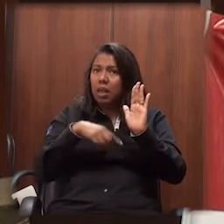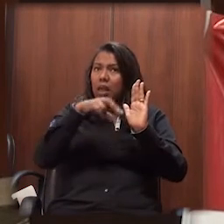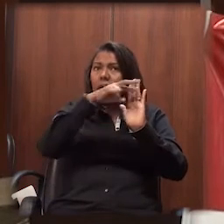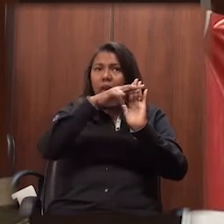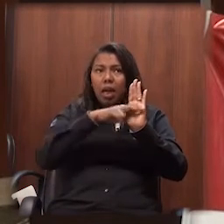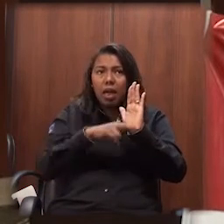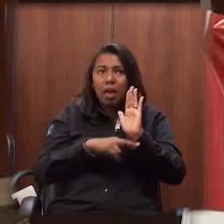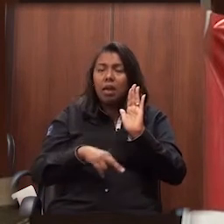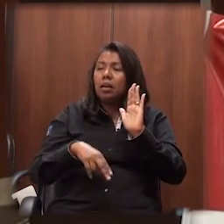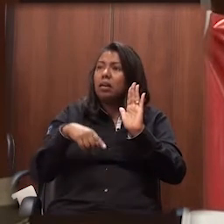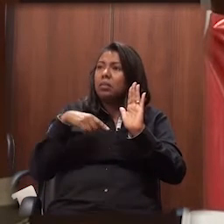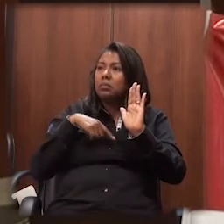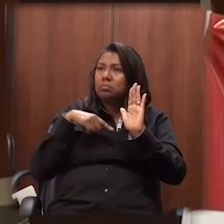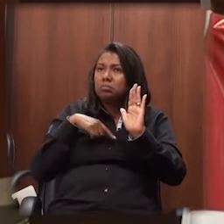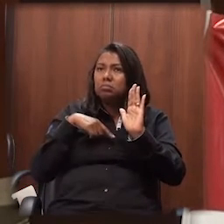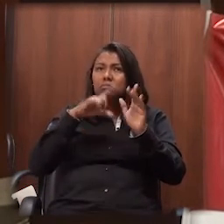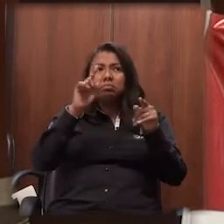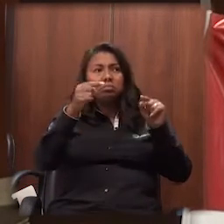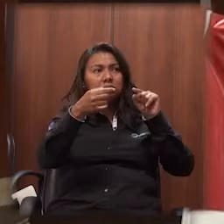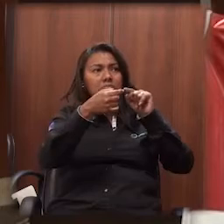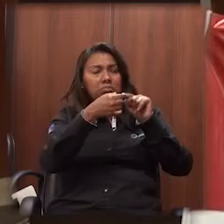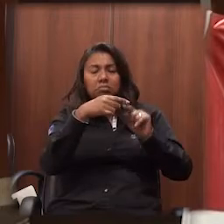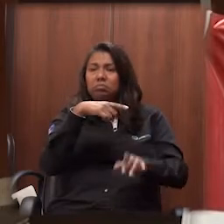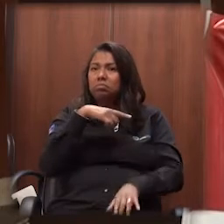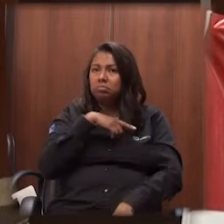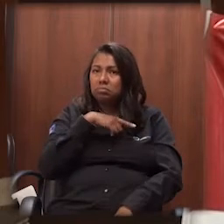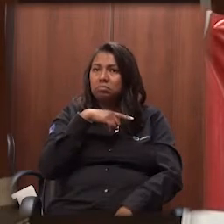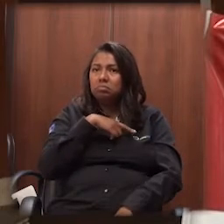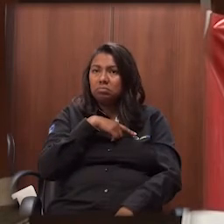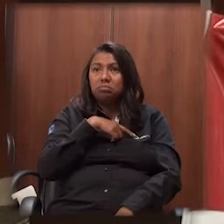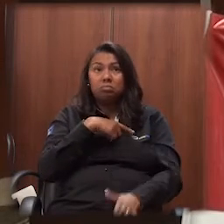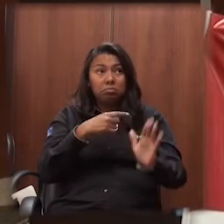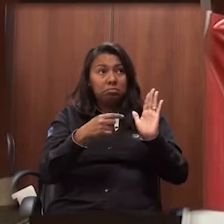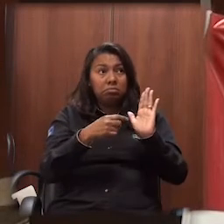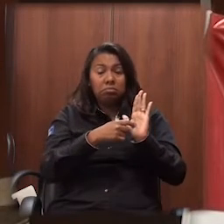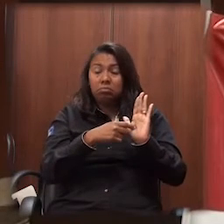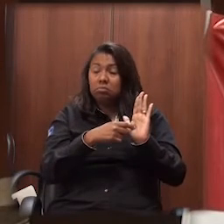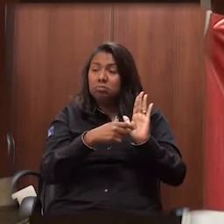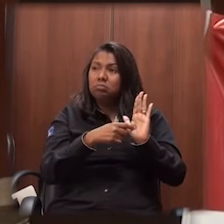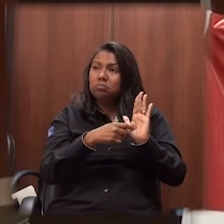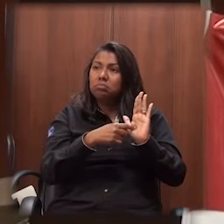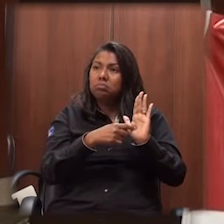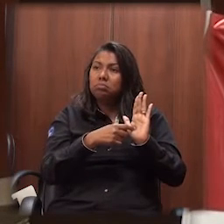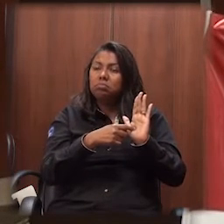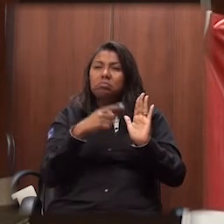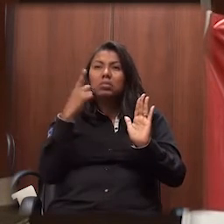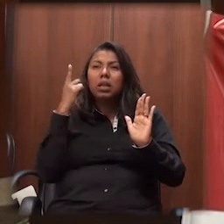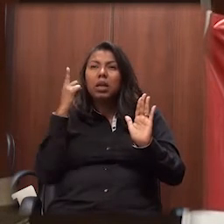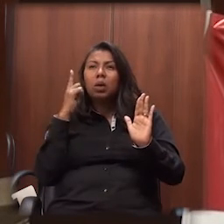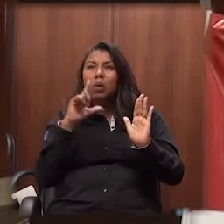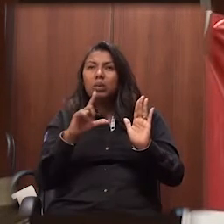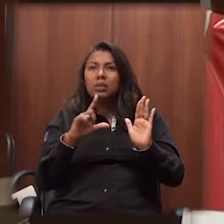objetivos e metas. E é um documento, a Fran me confessava, que consegue cruzar critérios